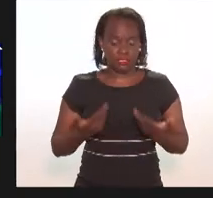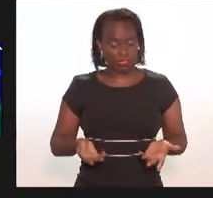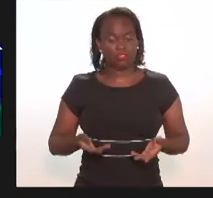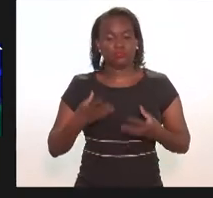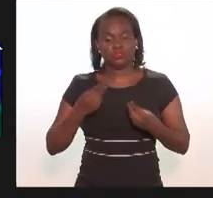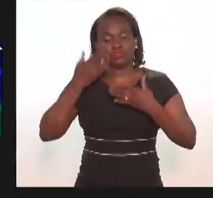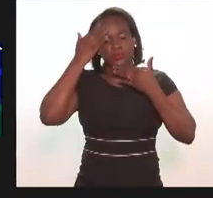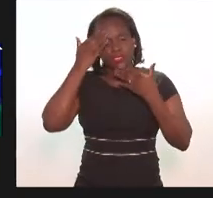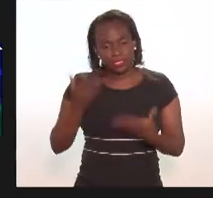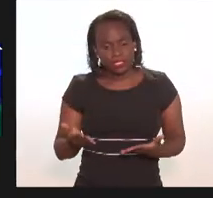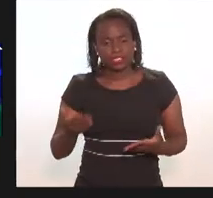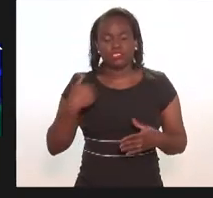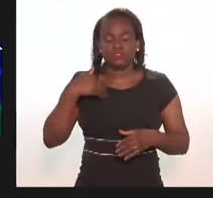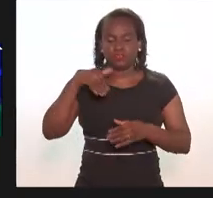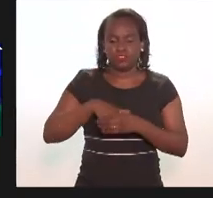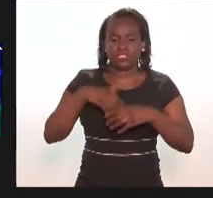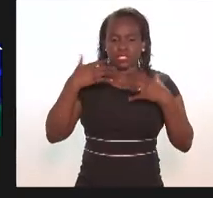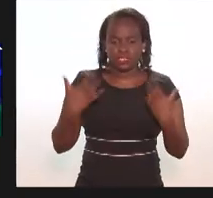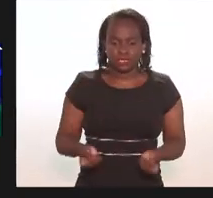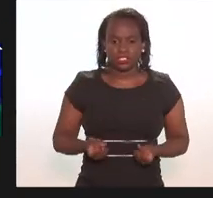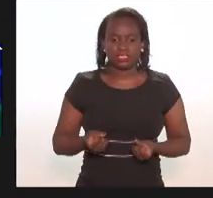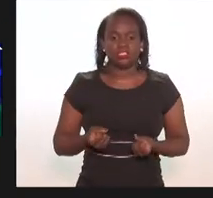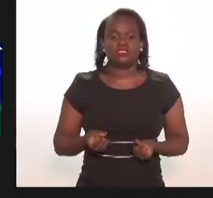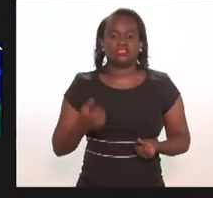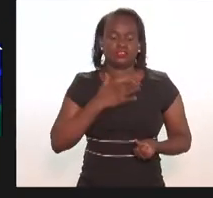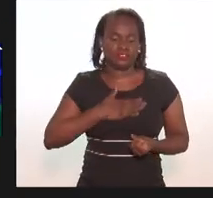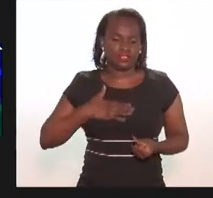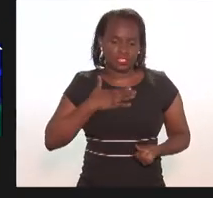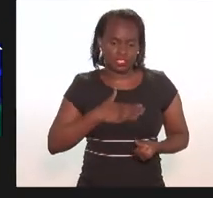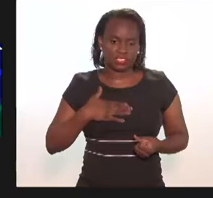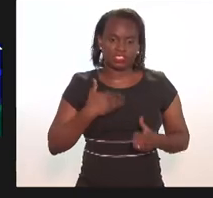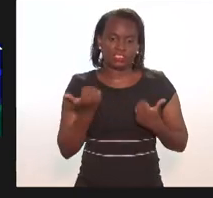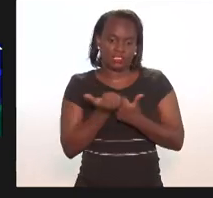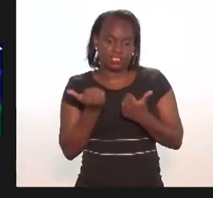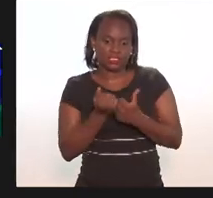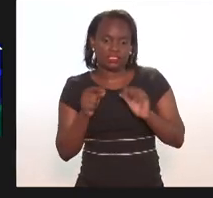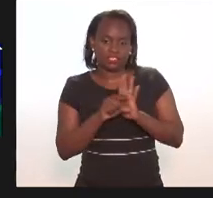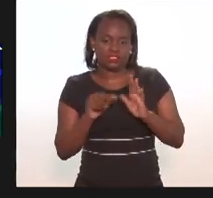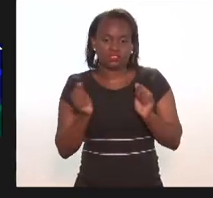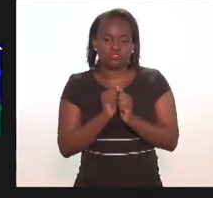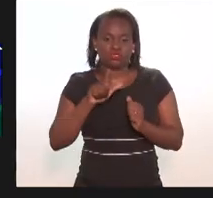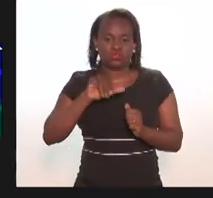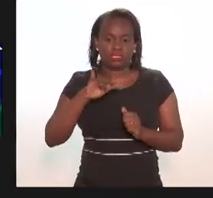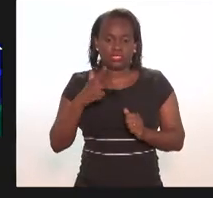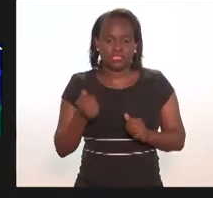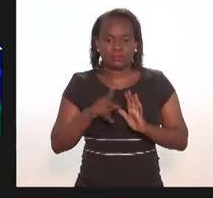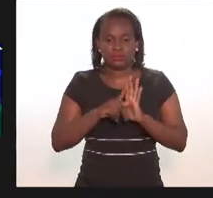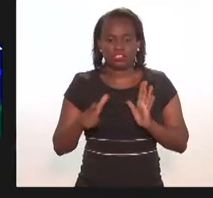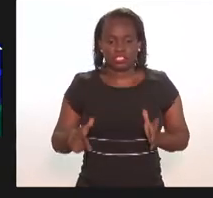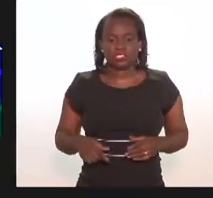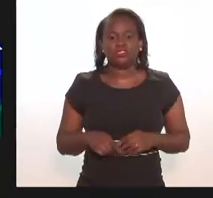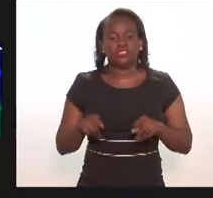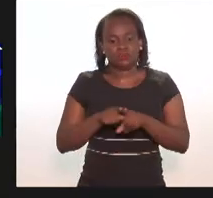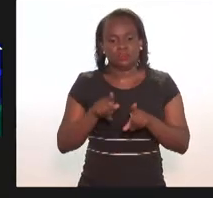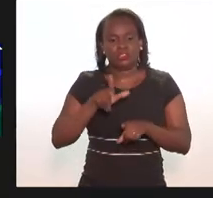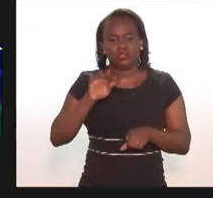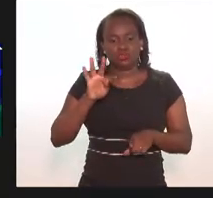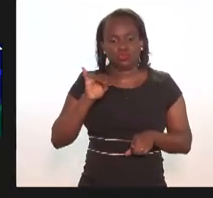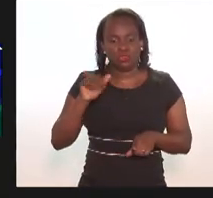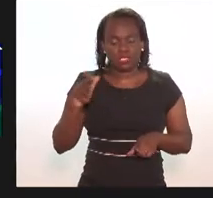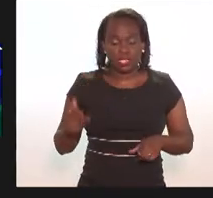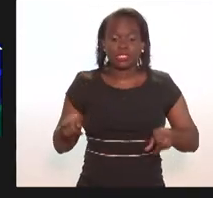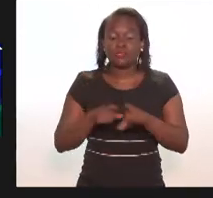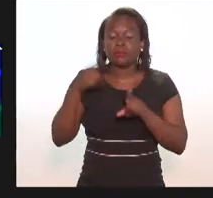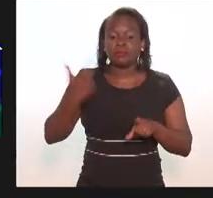muito obrigada, meu voto favorável, e fico feliz de ser coautora junto com a deputada Lucinha desse projeto e com o deputado Tutuca. E